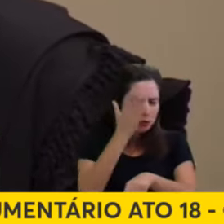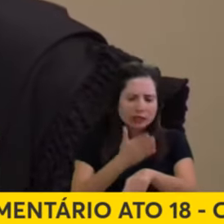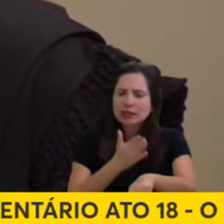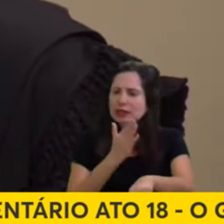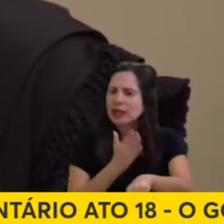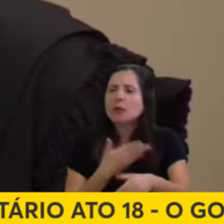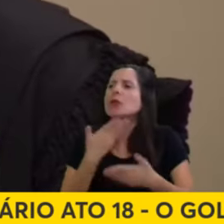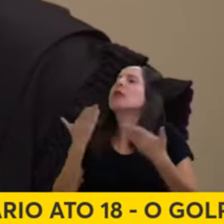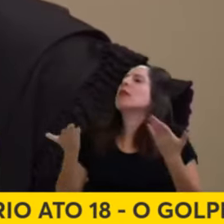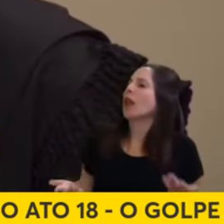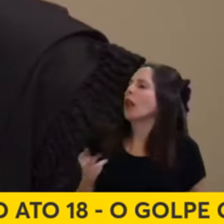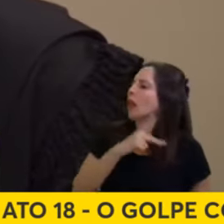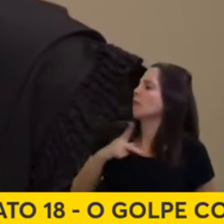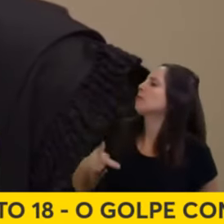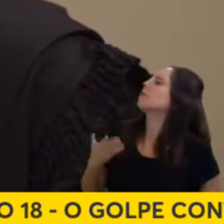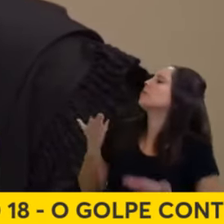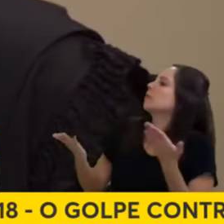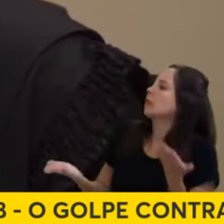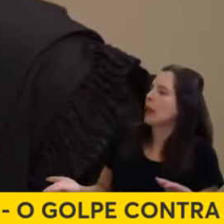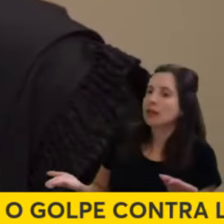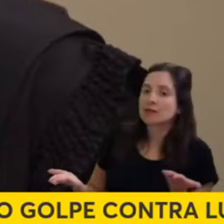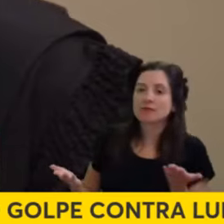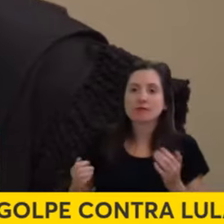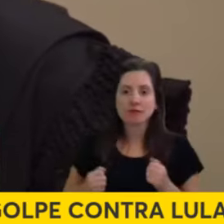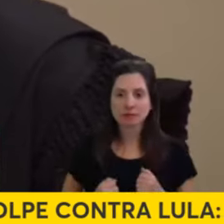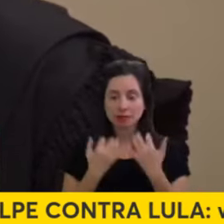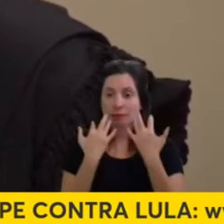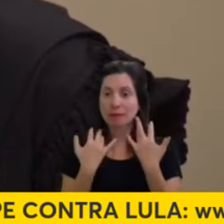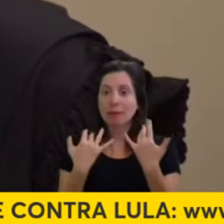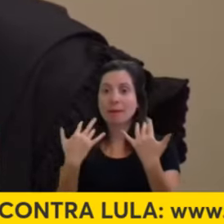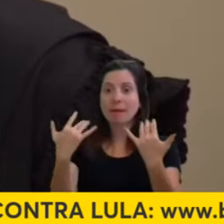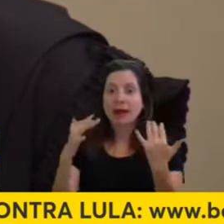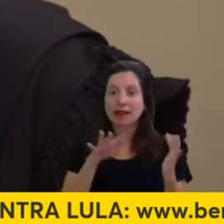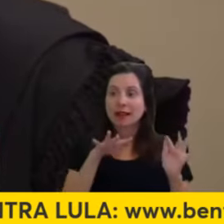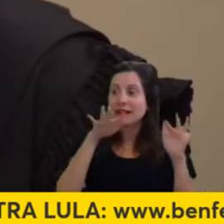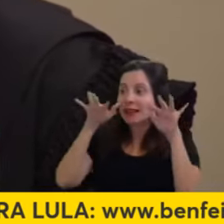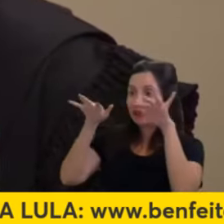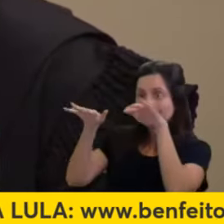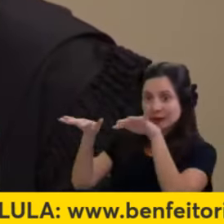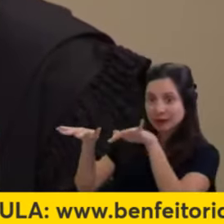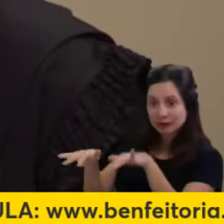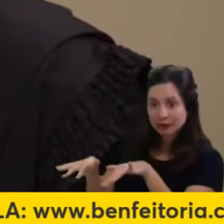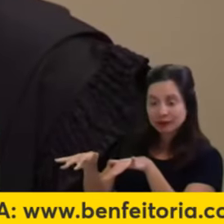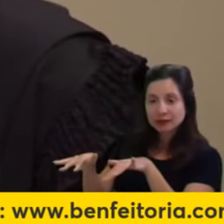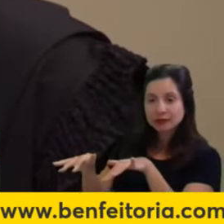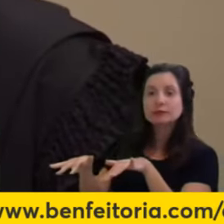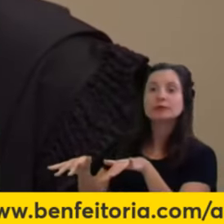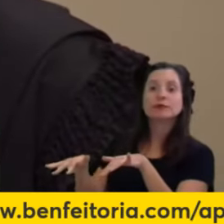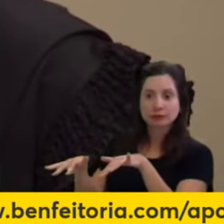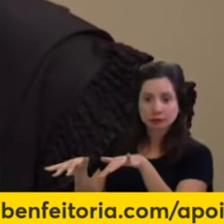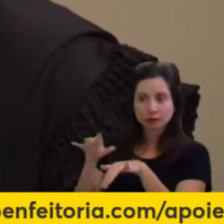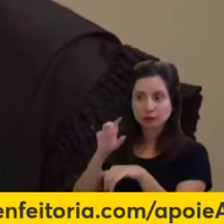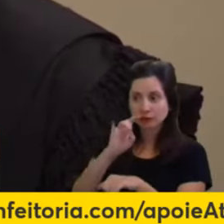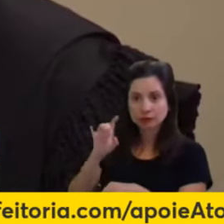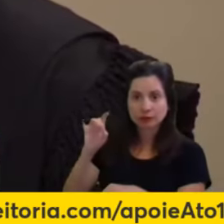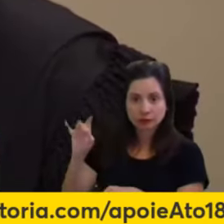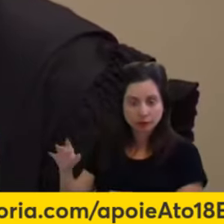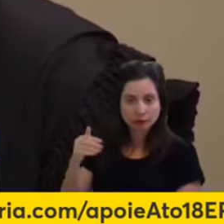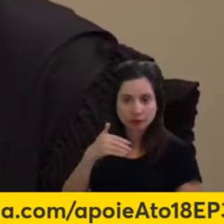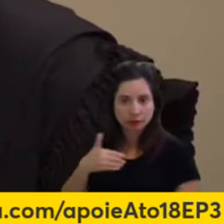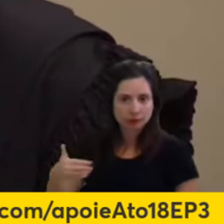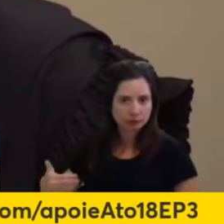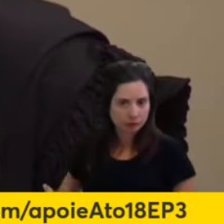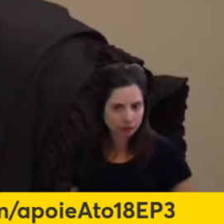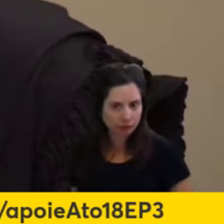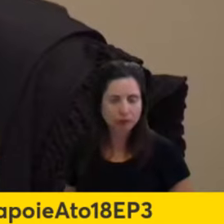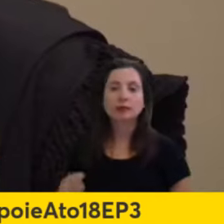sucederá quem a fim de garantir os palanques dos estados e a viabilidade de determinada candidatura naquele pleito